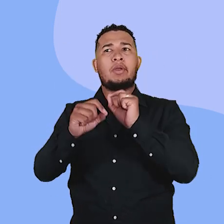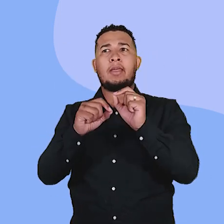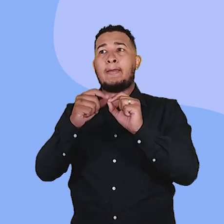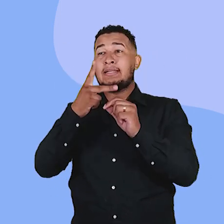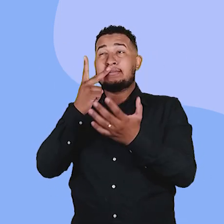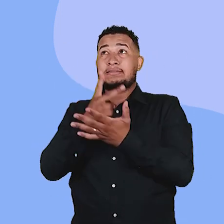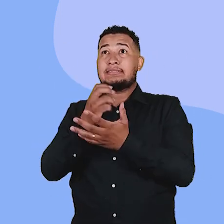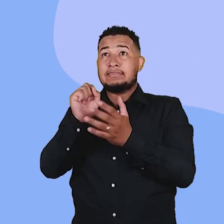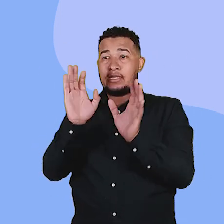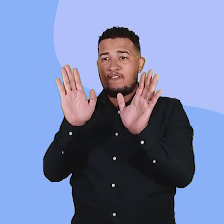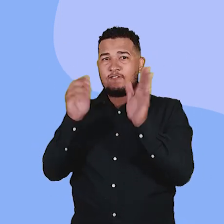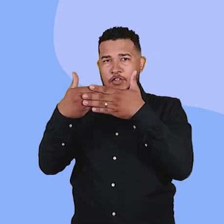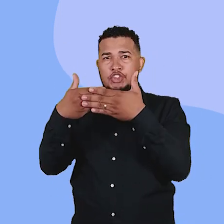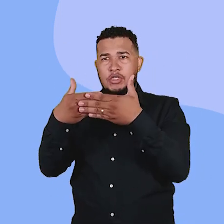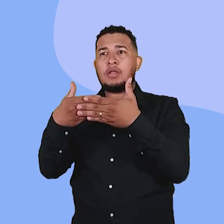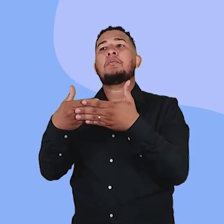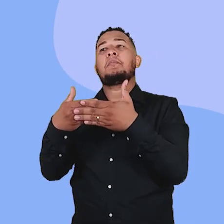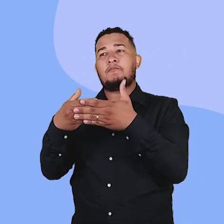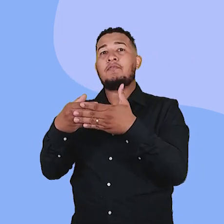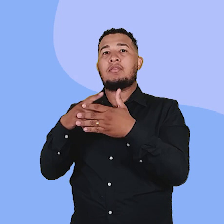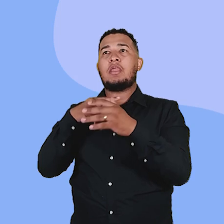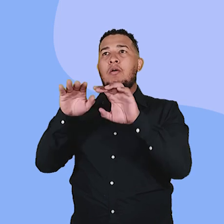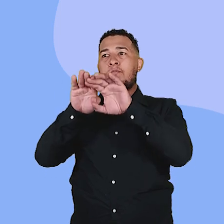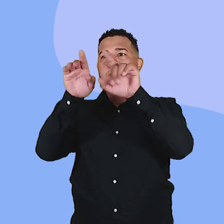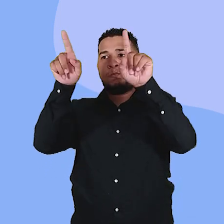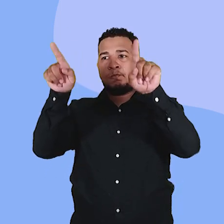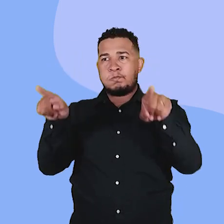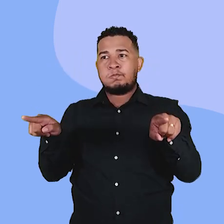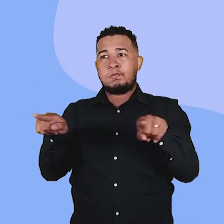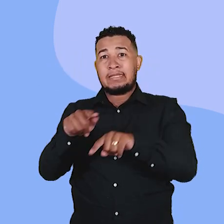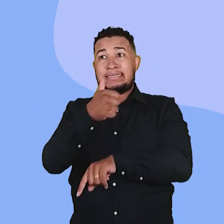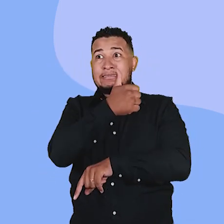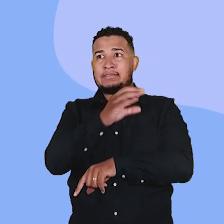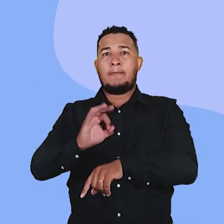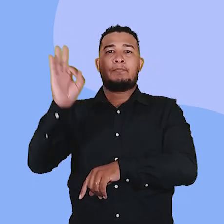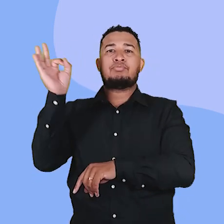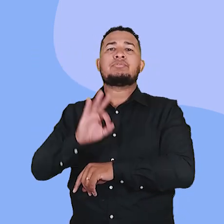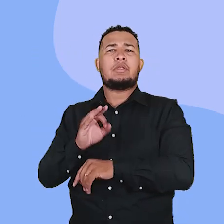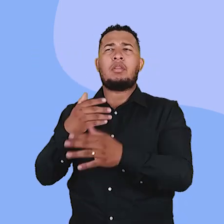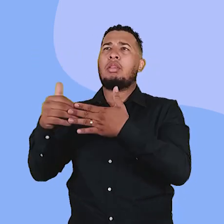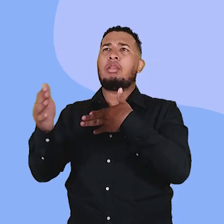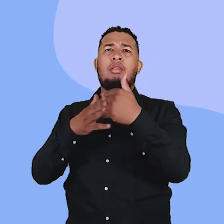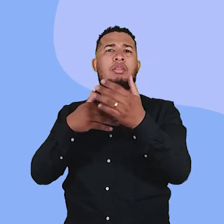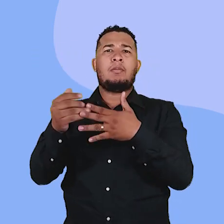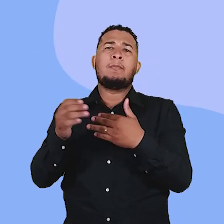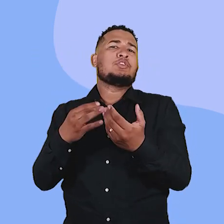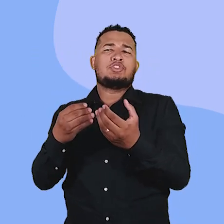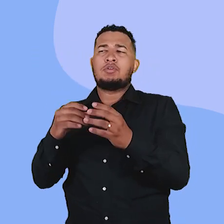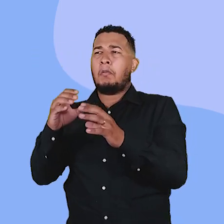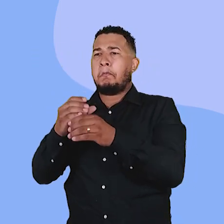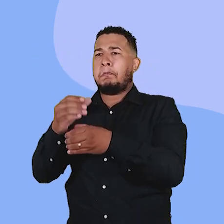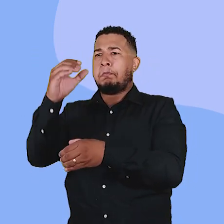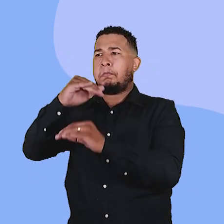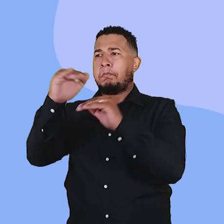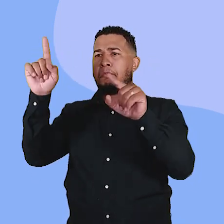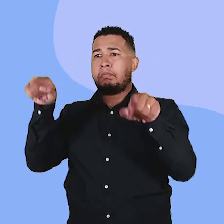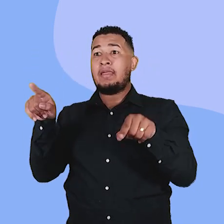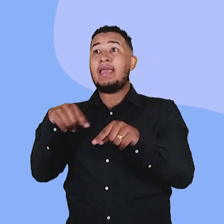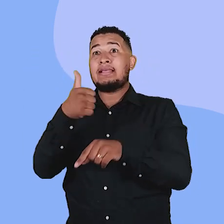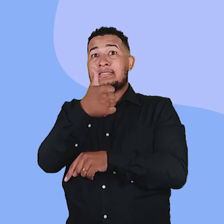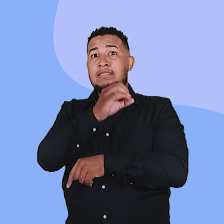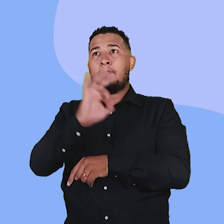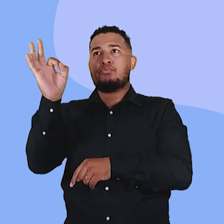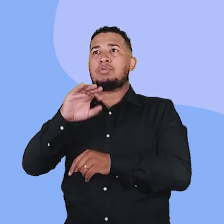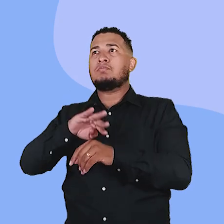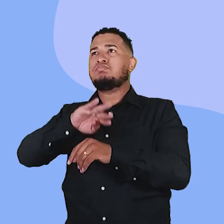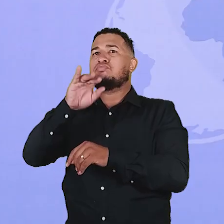um recipiente fechado no qual ele seja colocado. Qualquer que seja a forma desse, independente da forma como for, ele vai assumir